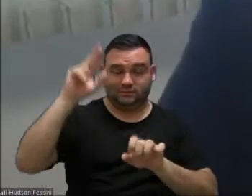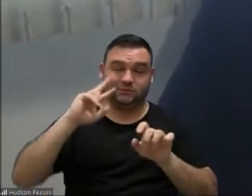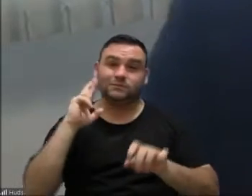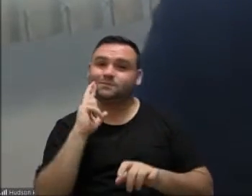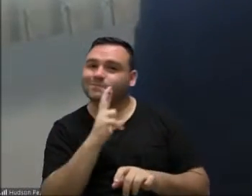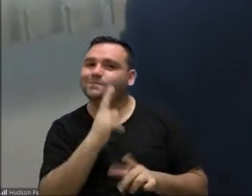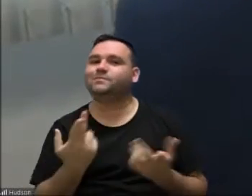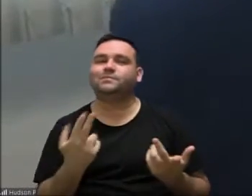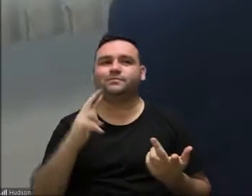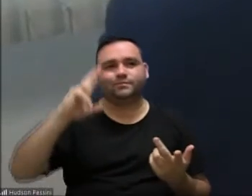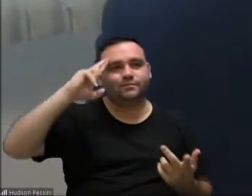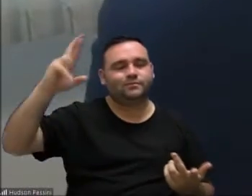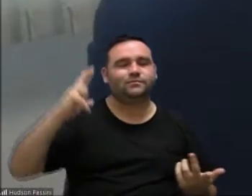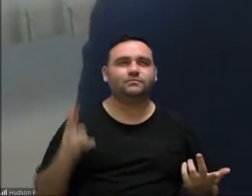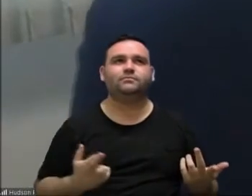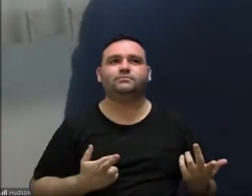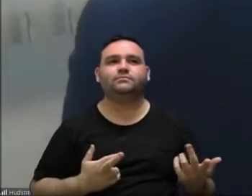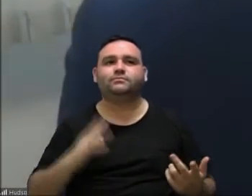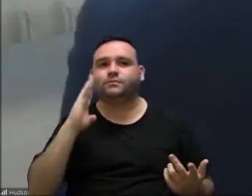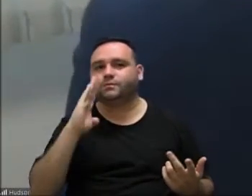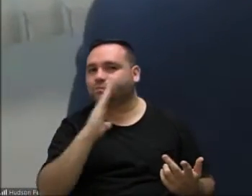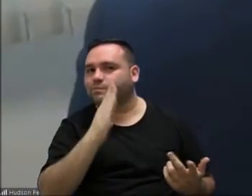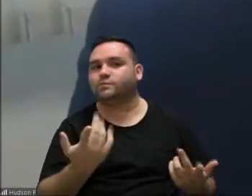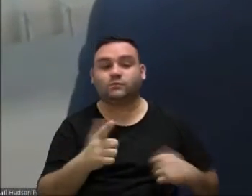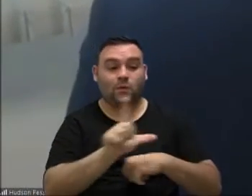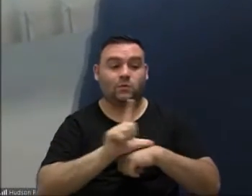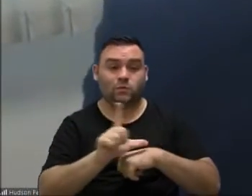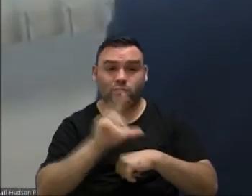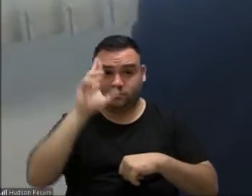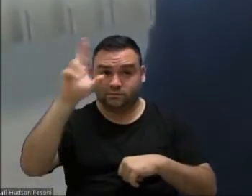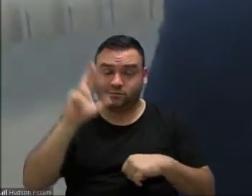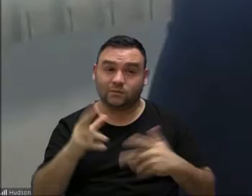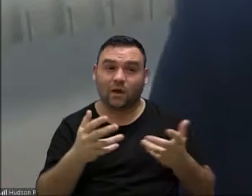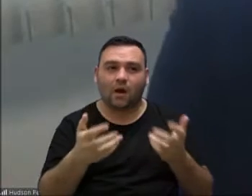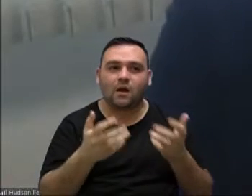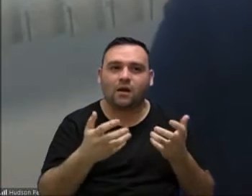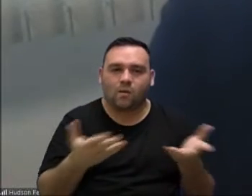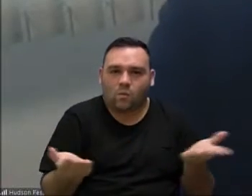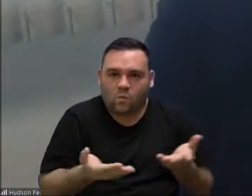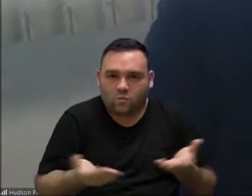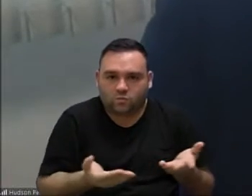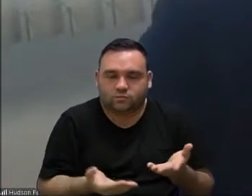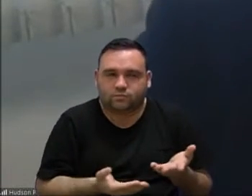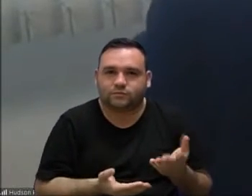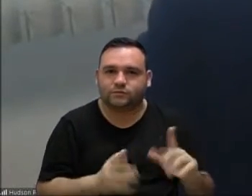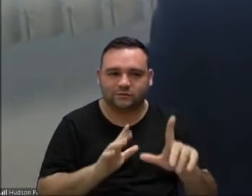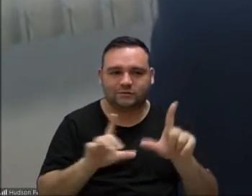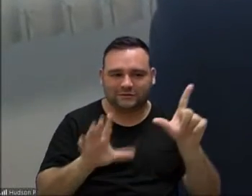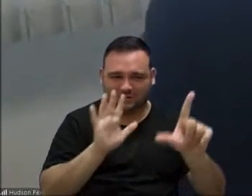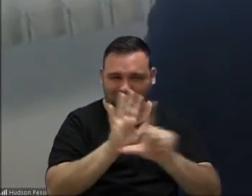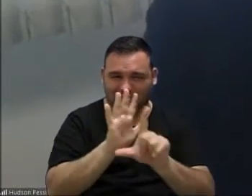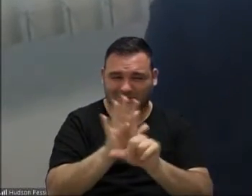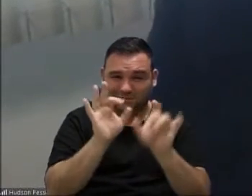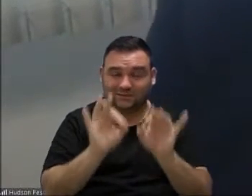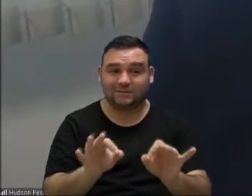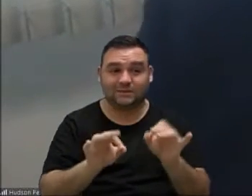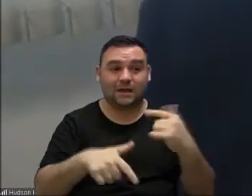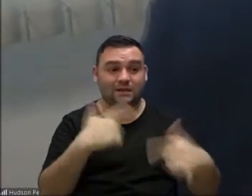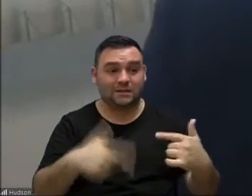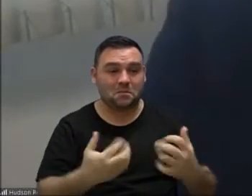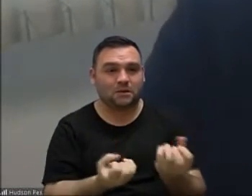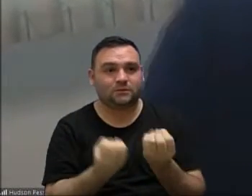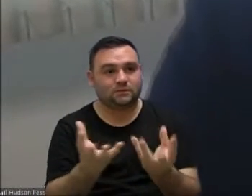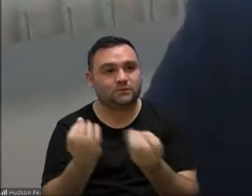restaurante dono de bar lojista que está querendo hoje se legalizar gerar